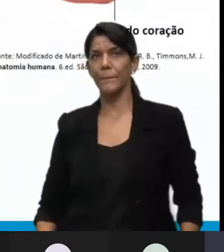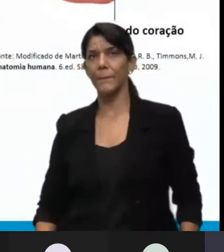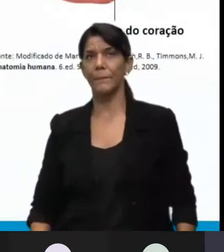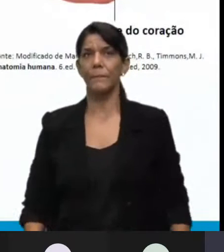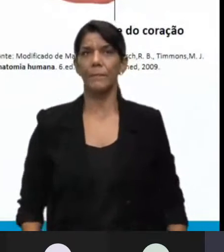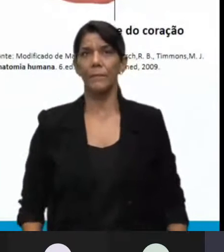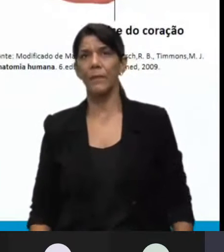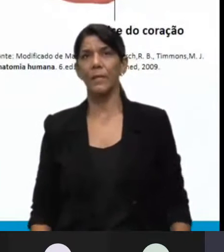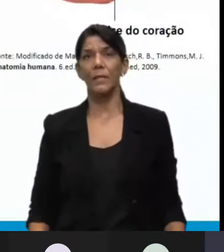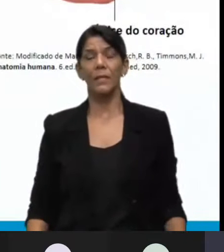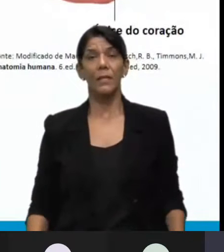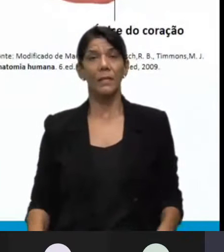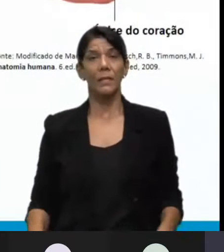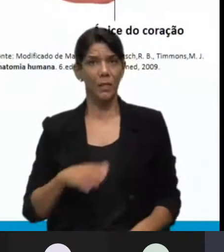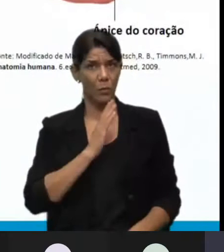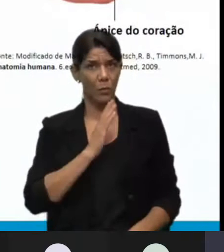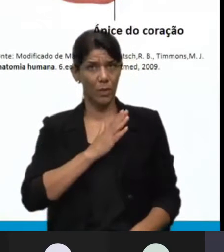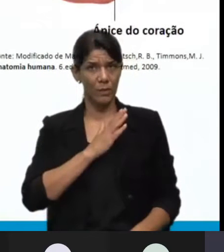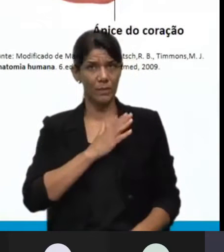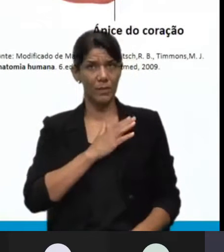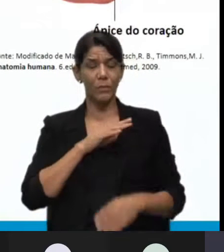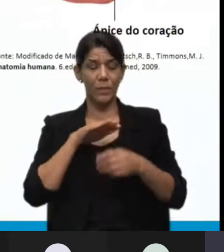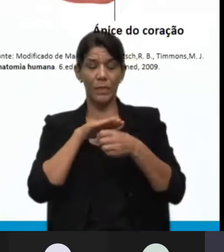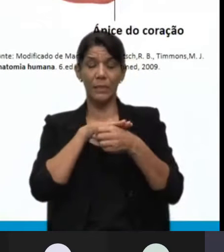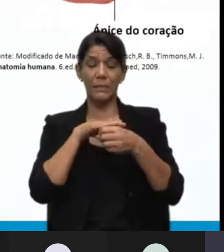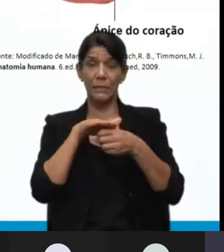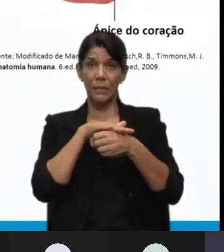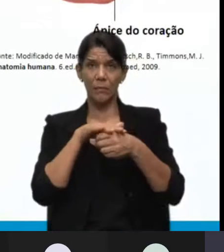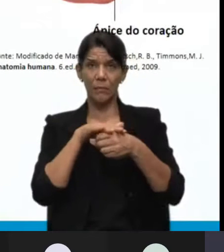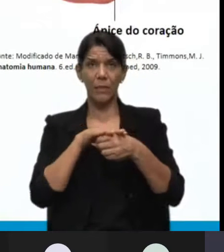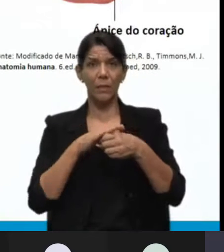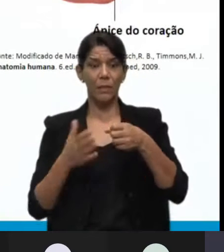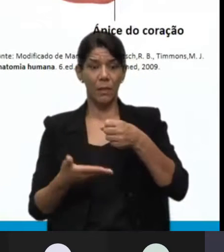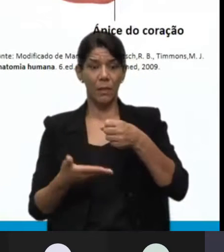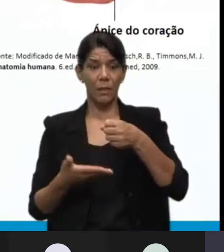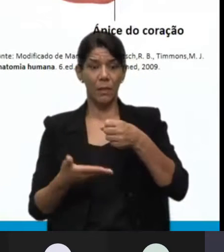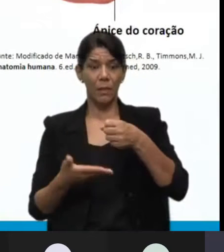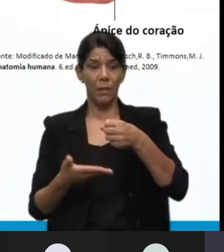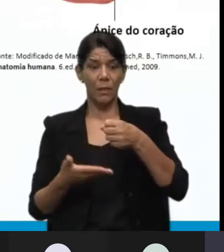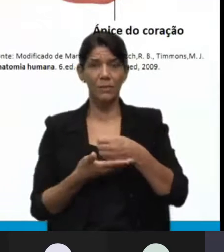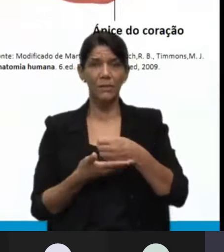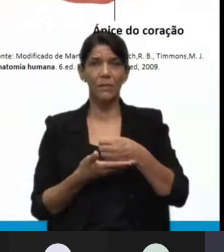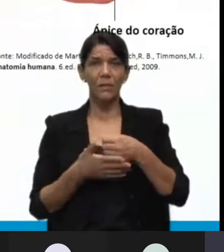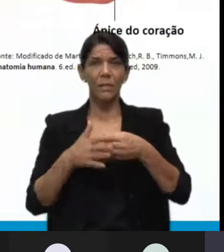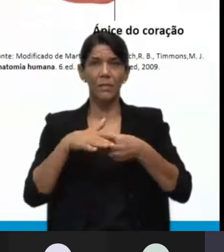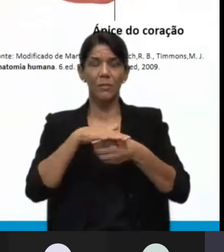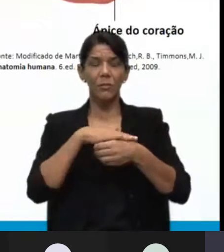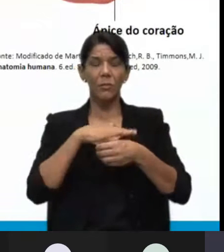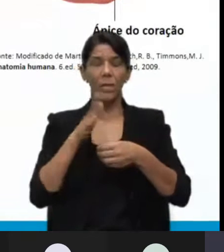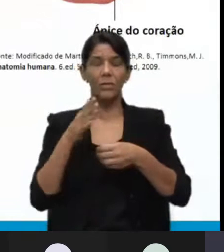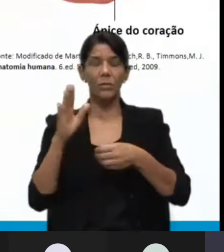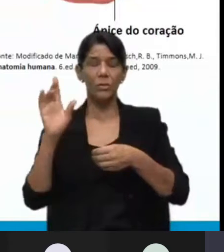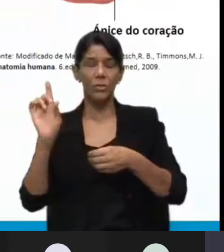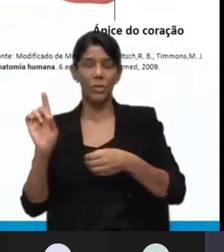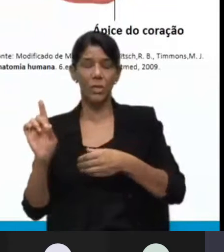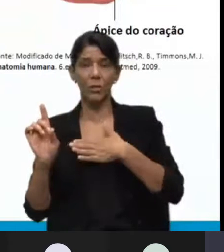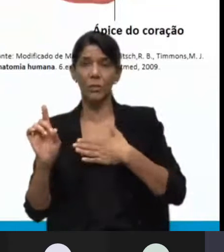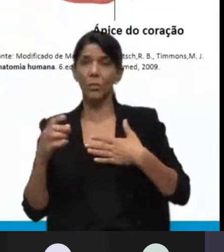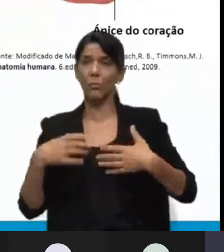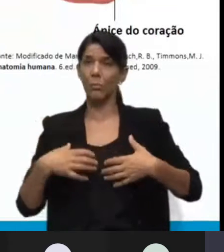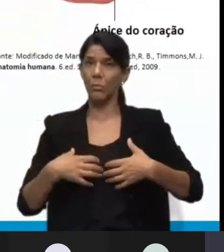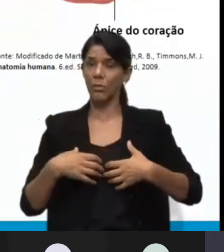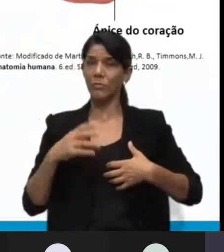eu tenho o ápice do coração, a base do coração, essa região aqui, né, é a minha face direita ou